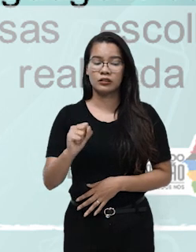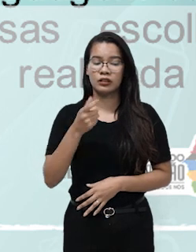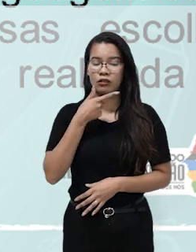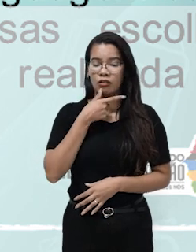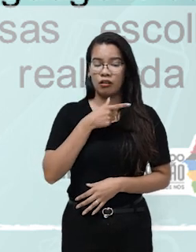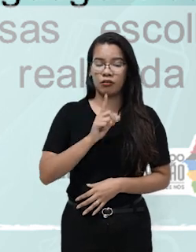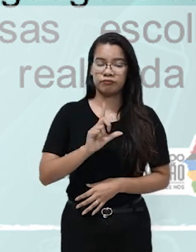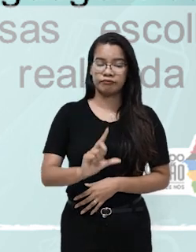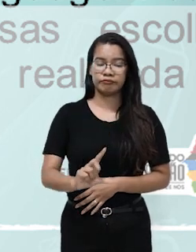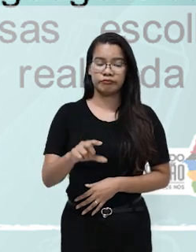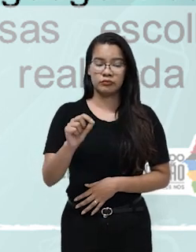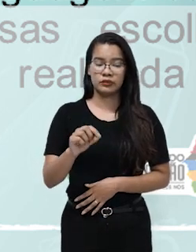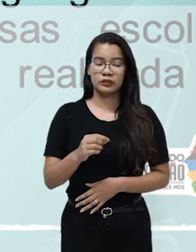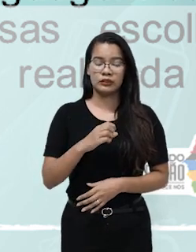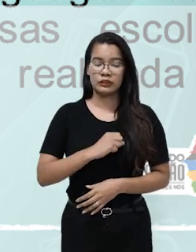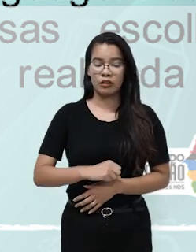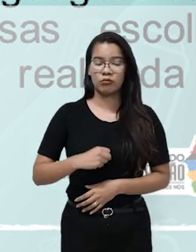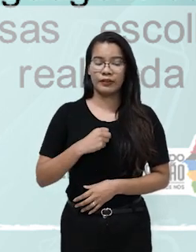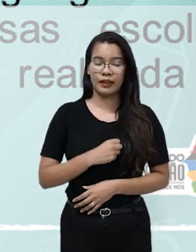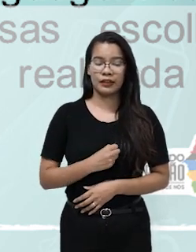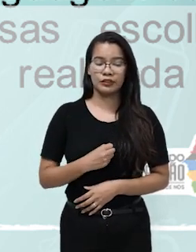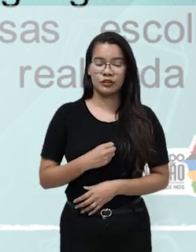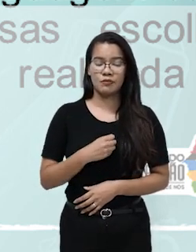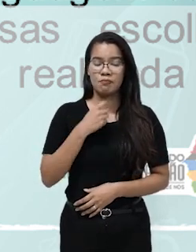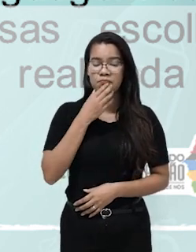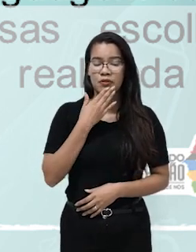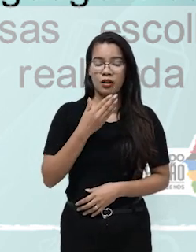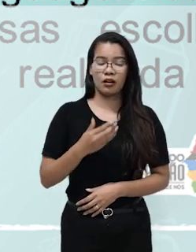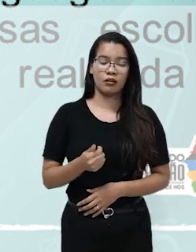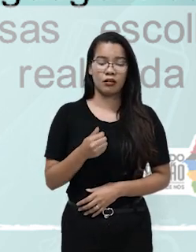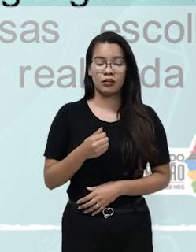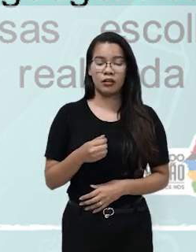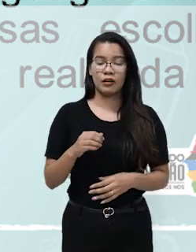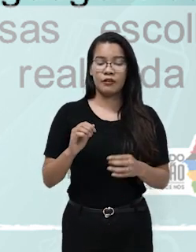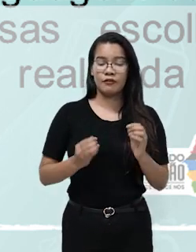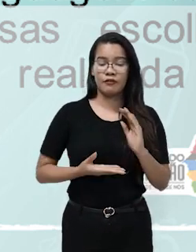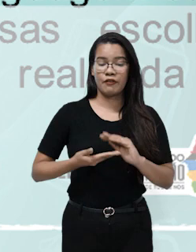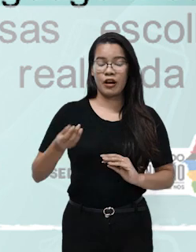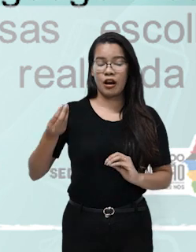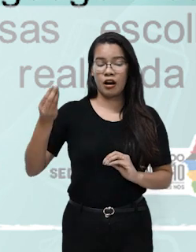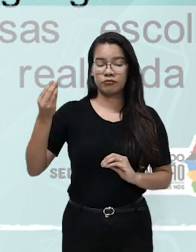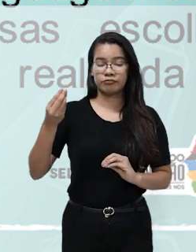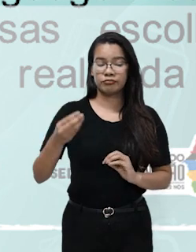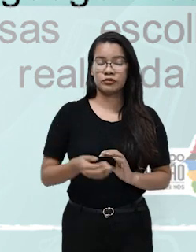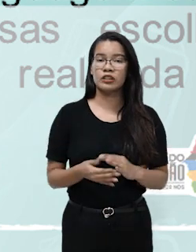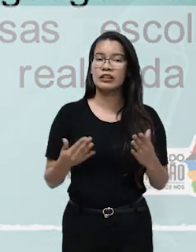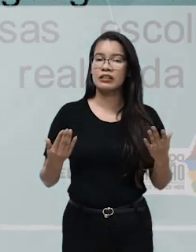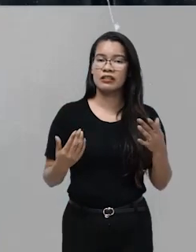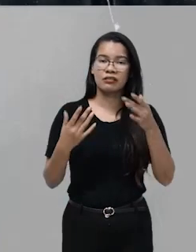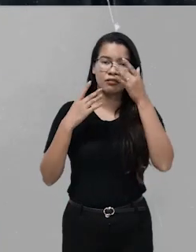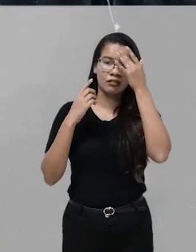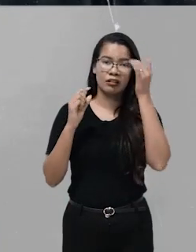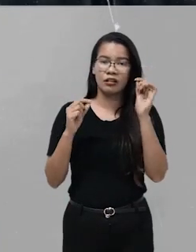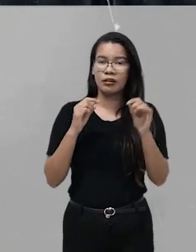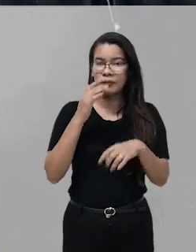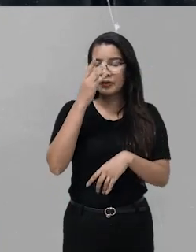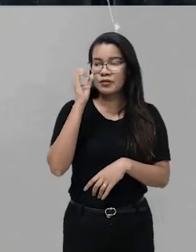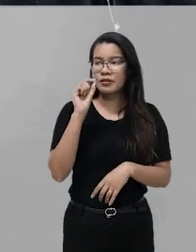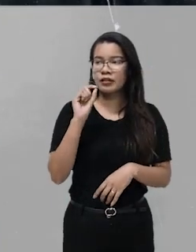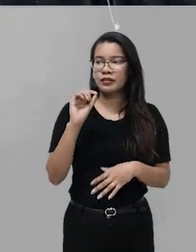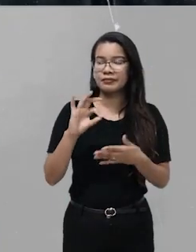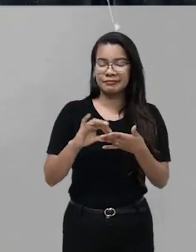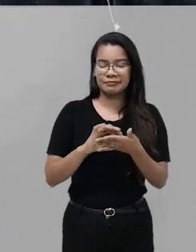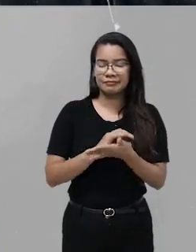viagem realizada, enfim, uma série de temáticas. Deu para entender? Cacau, e quem é que escreve carta hoje em dia? Você manda